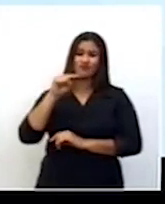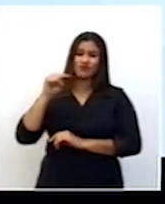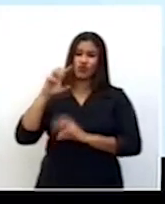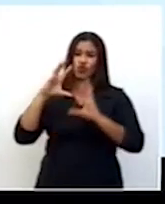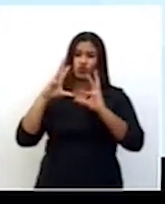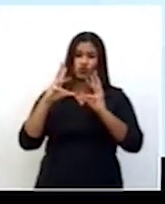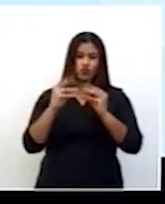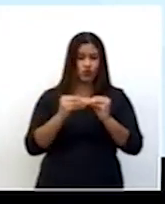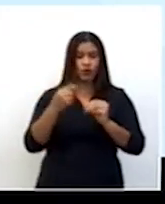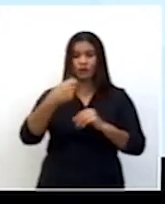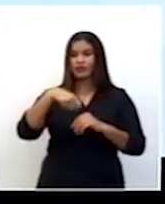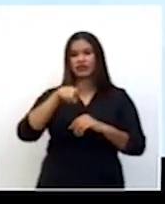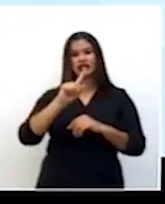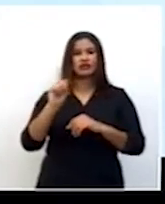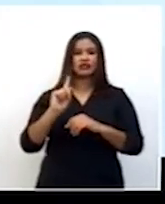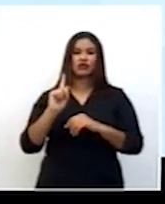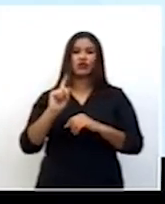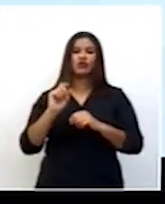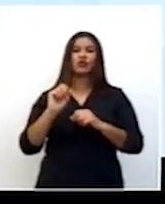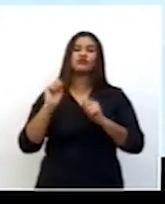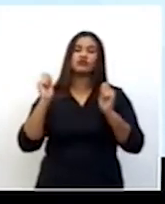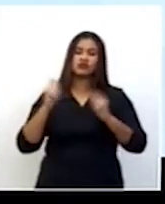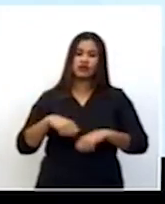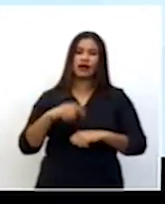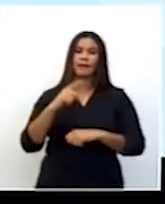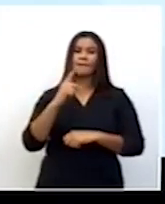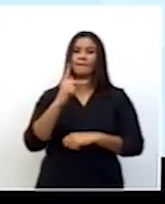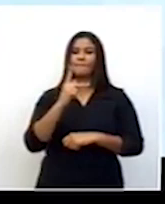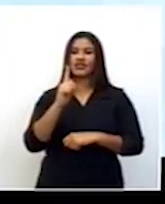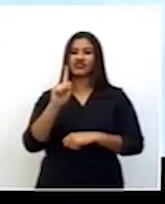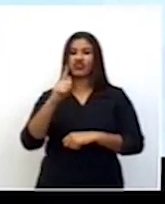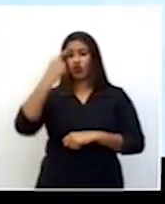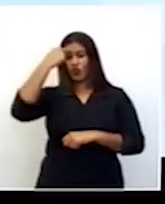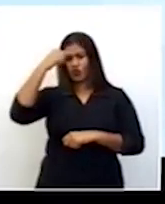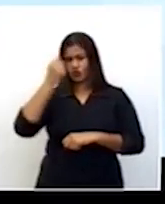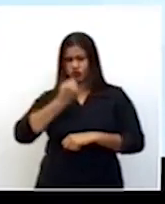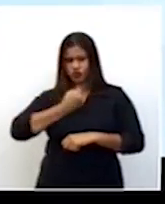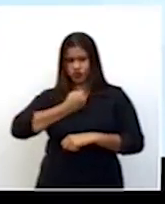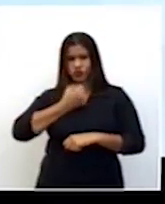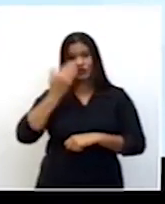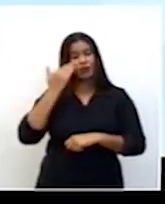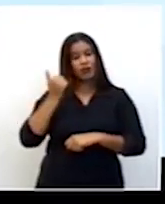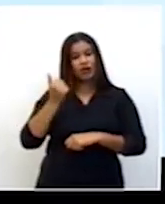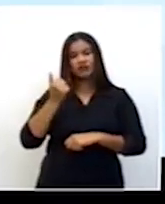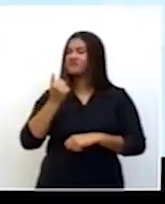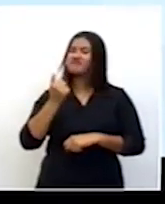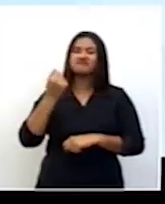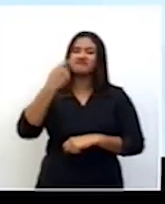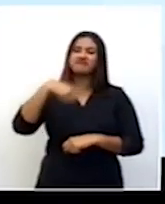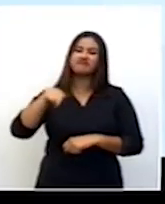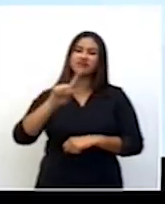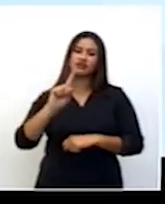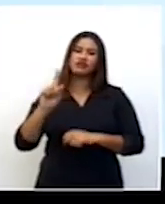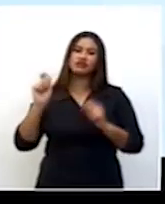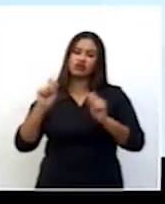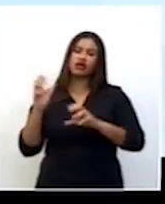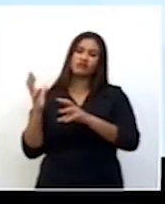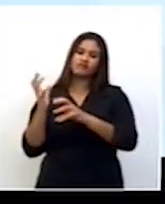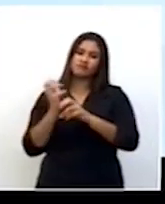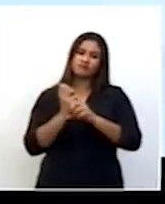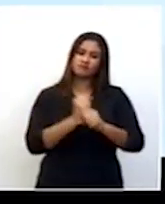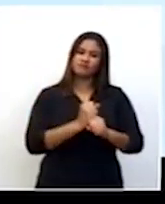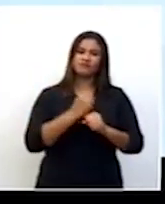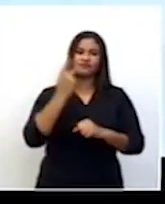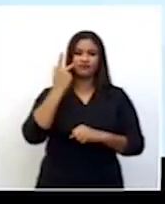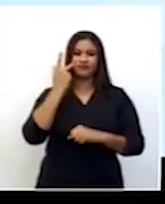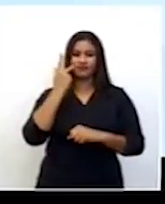último termo. Sim. A soma da APG, eu não preciso saber o último. Eu posso fazer a soma sem saber o último termo. Lembrando que o último termo a gente usa